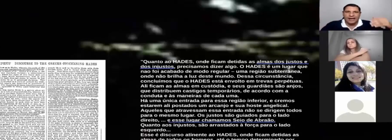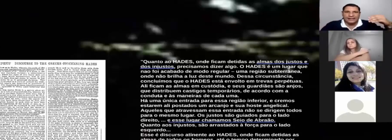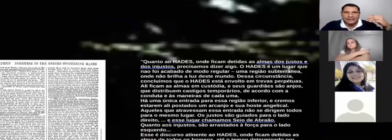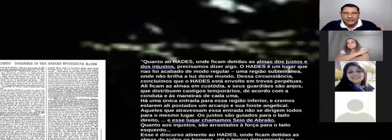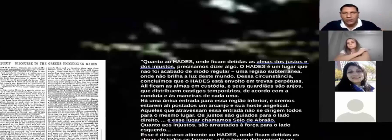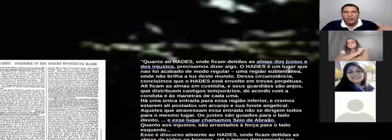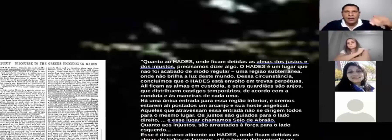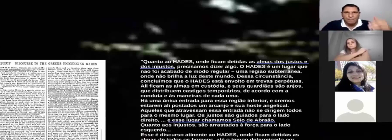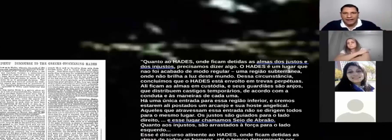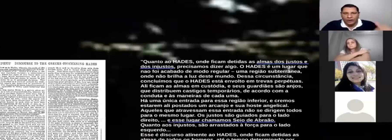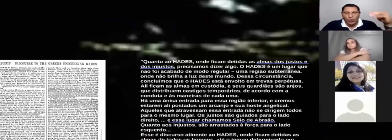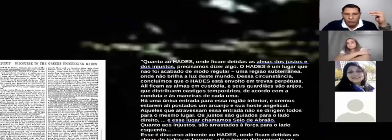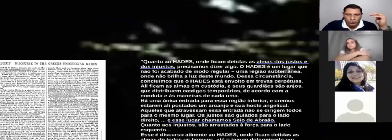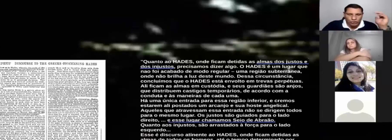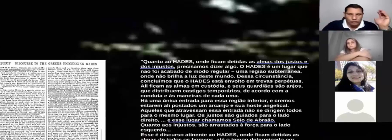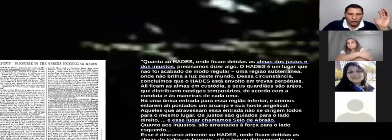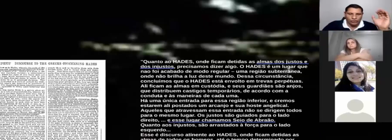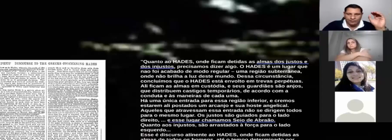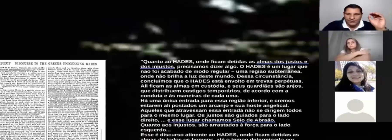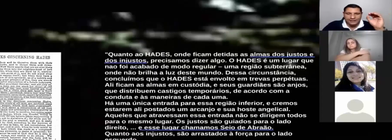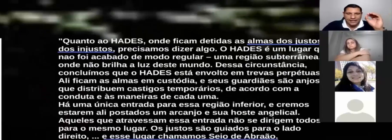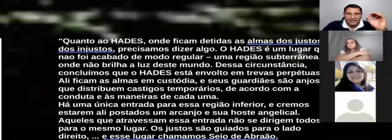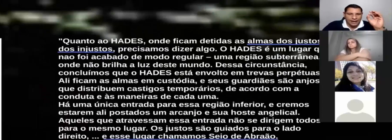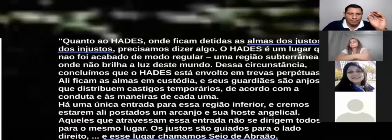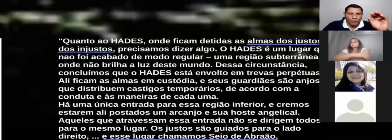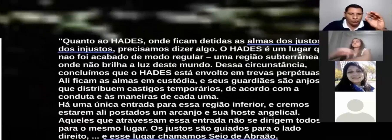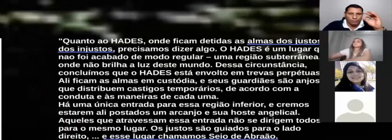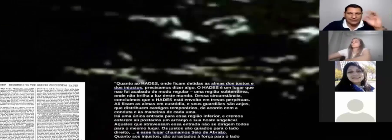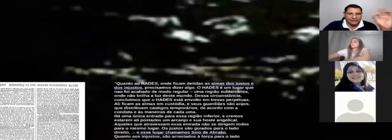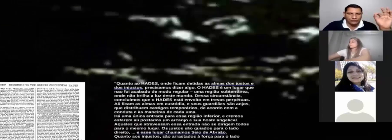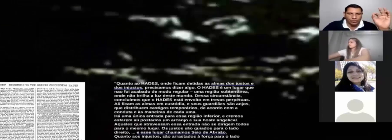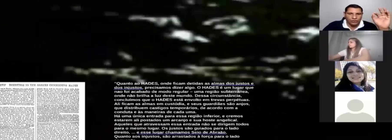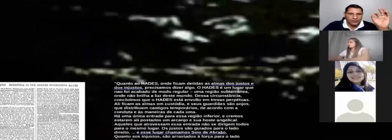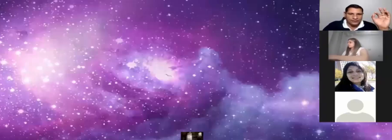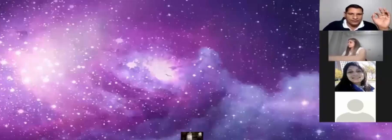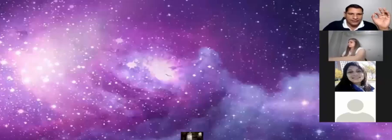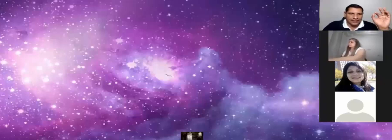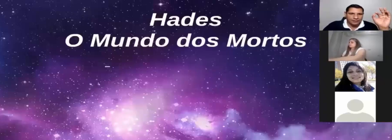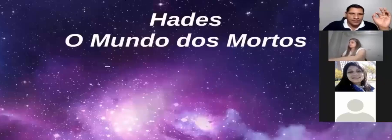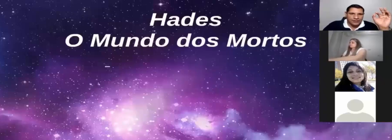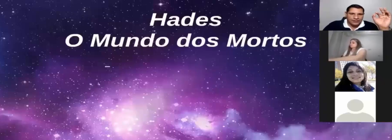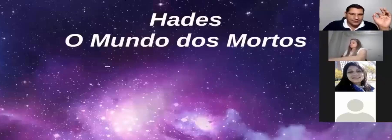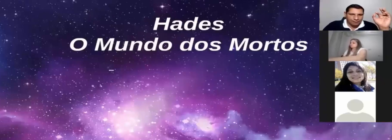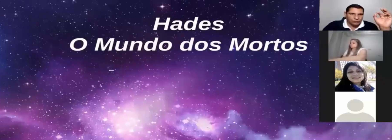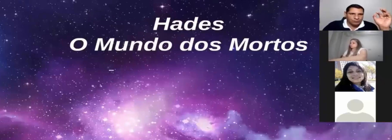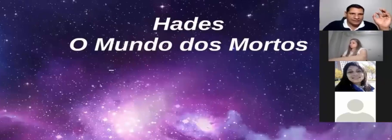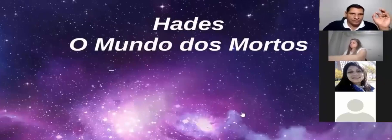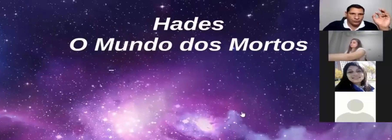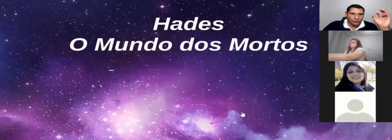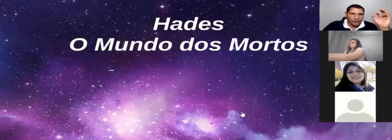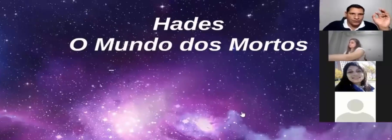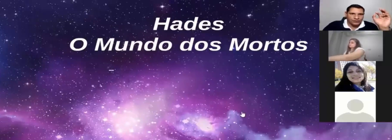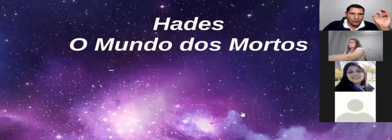elas iam para o mundo dos mortos isso aí é ponto pacífico tá isso aí é ponto